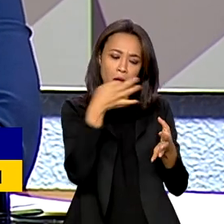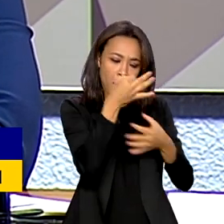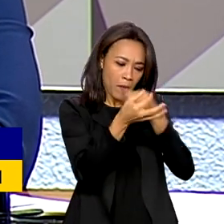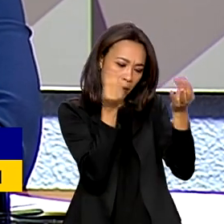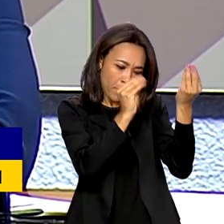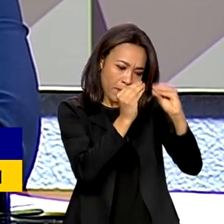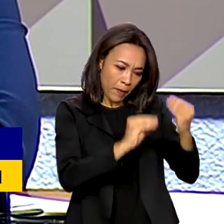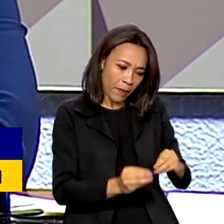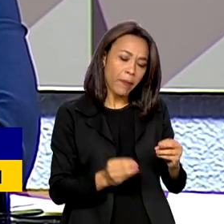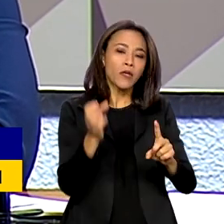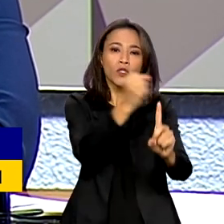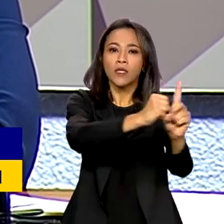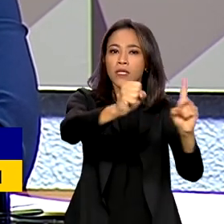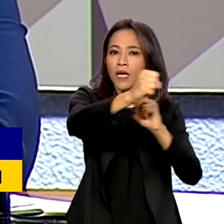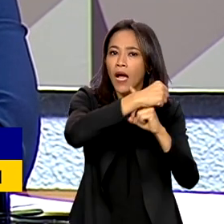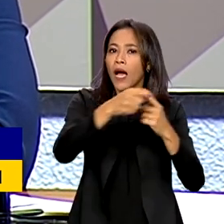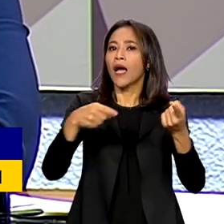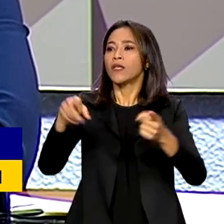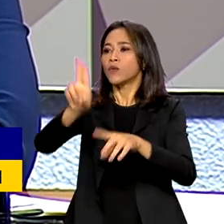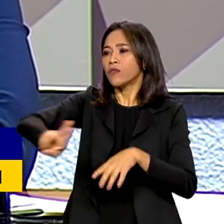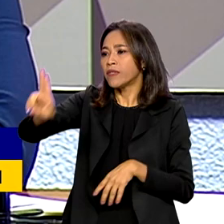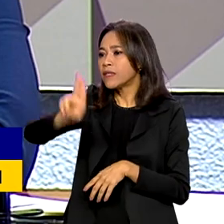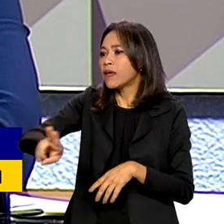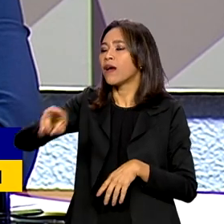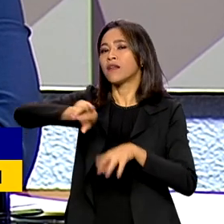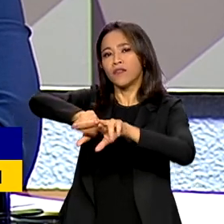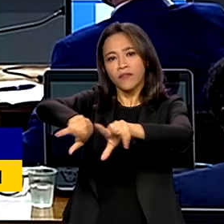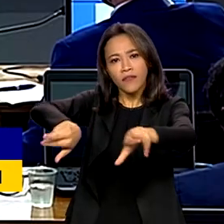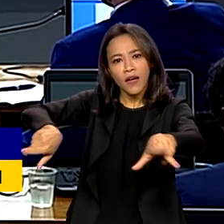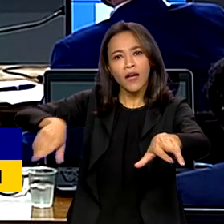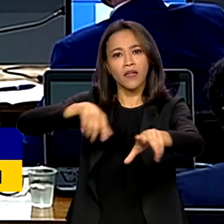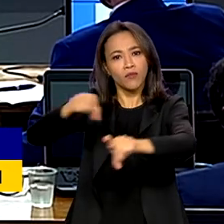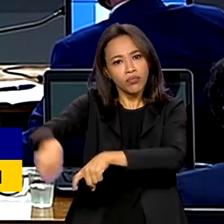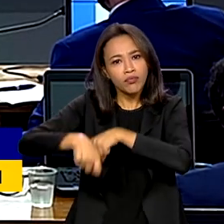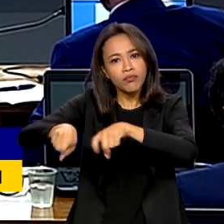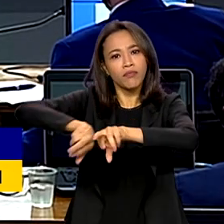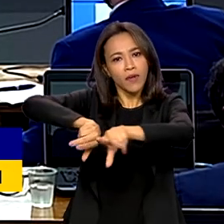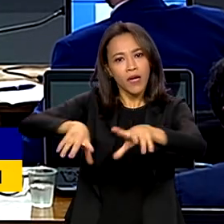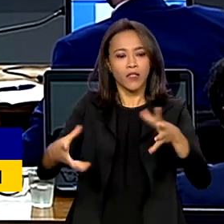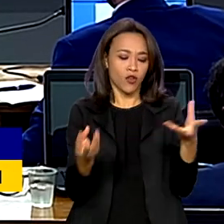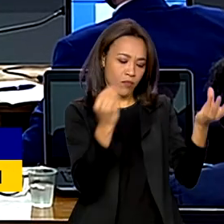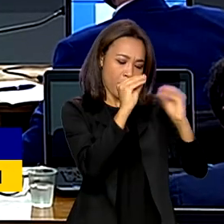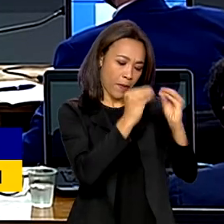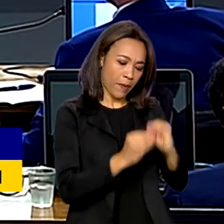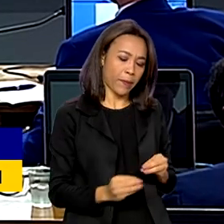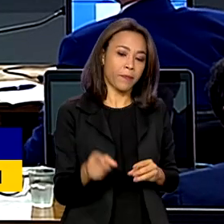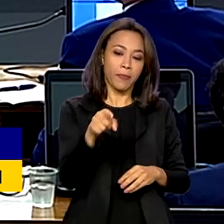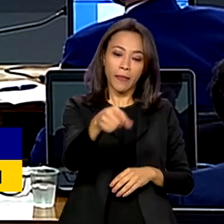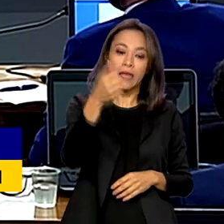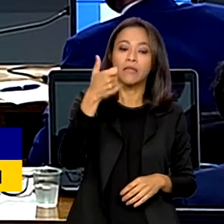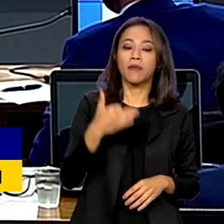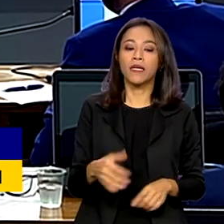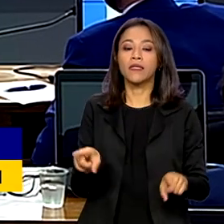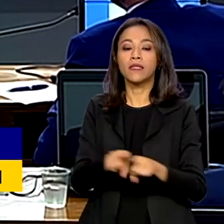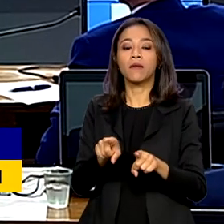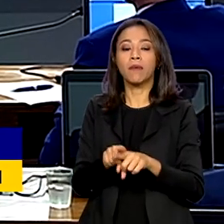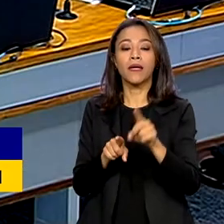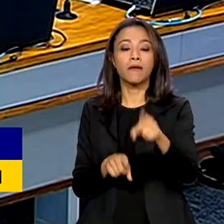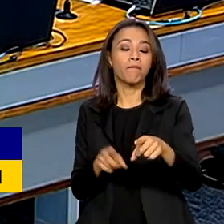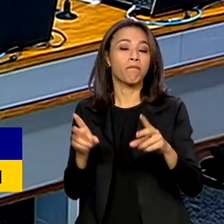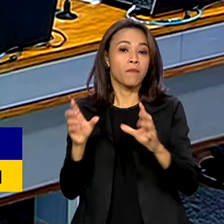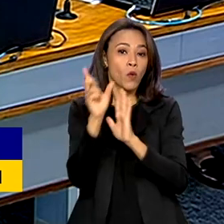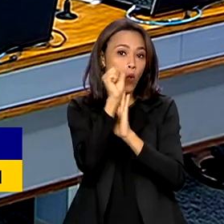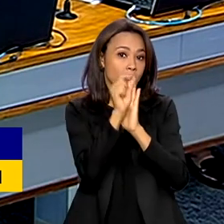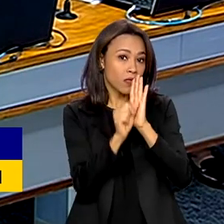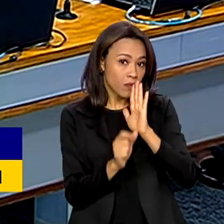movimentos sociais, das federações, das universidades, do setor produtivo. A ministra defendeu ainda a importância de modernizar o orçamento